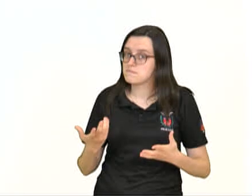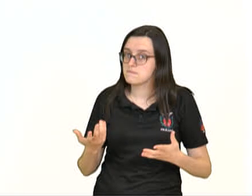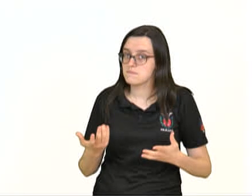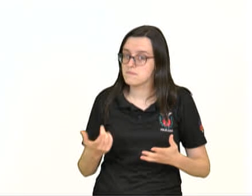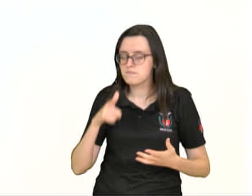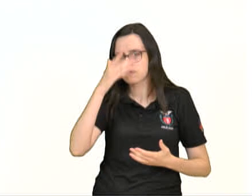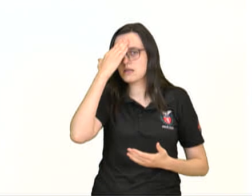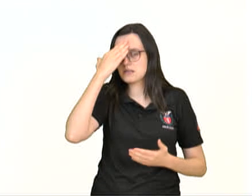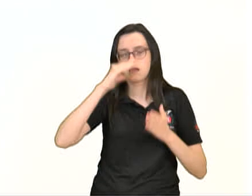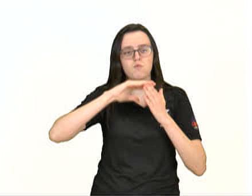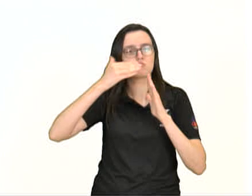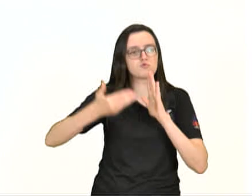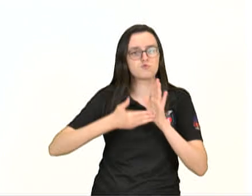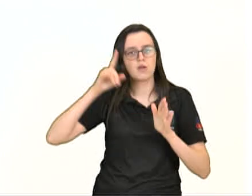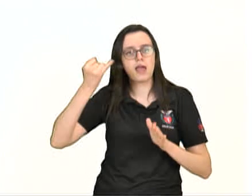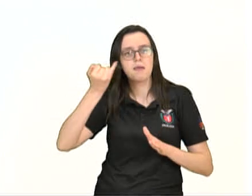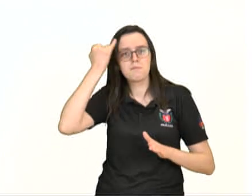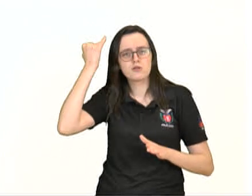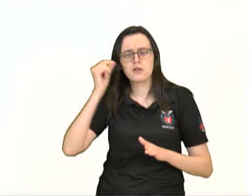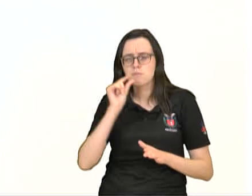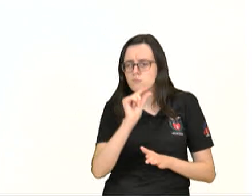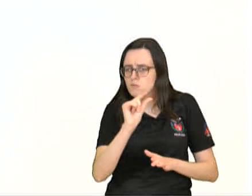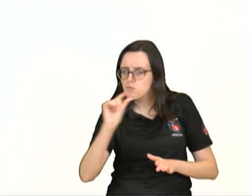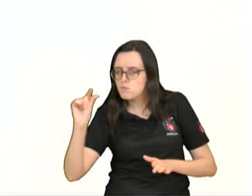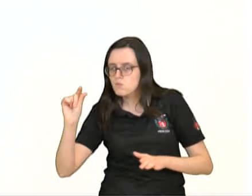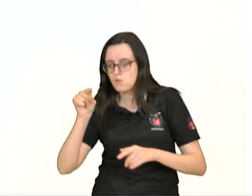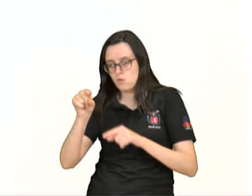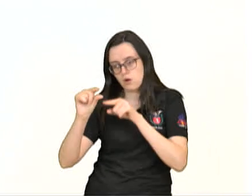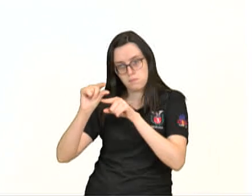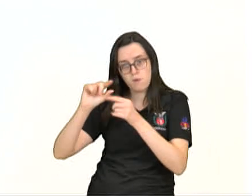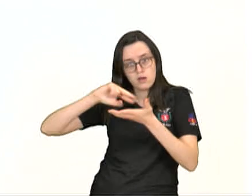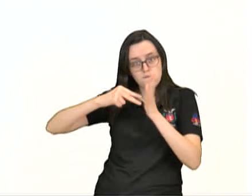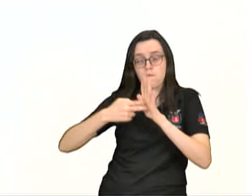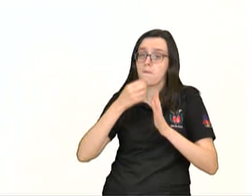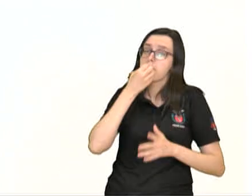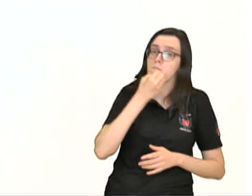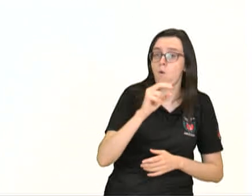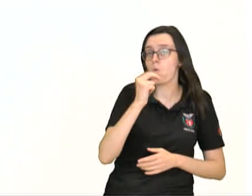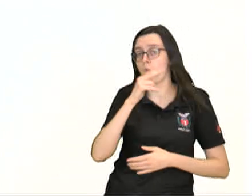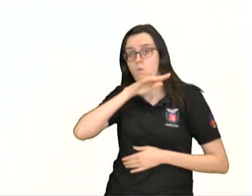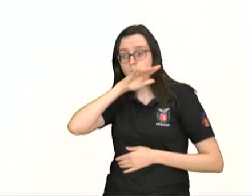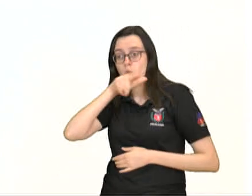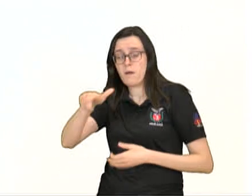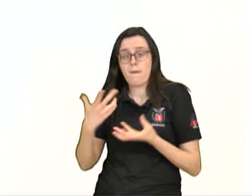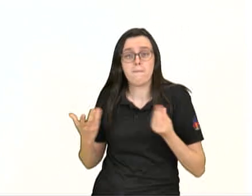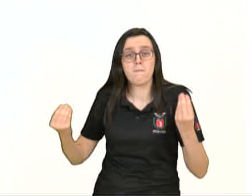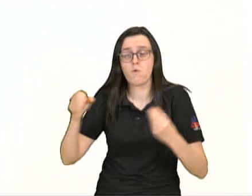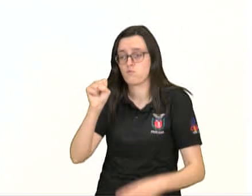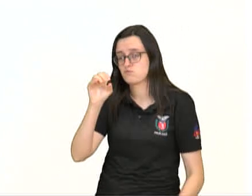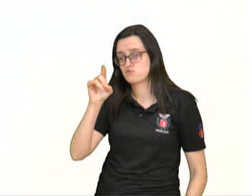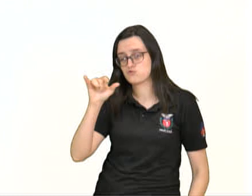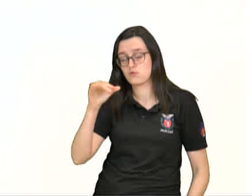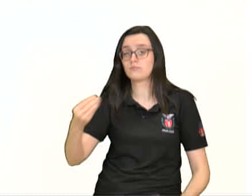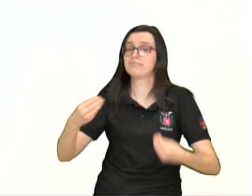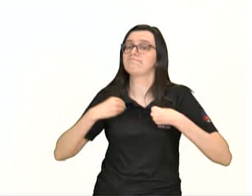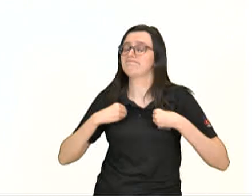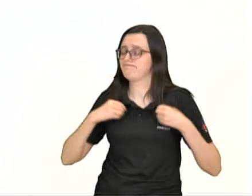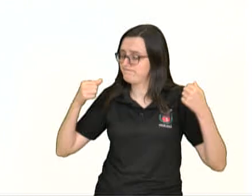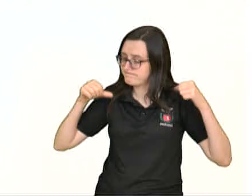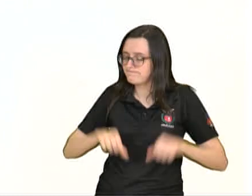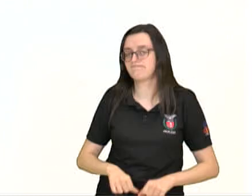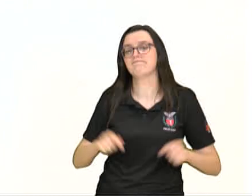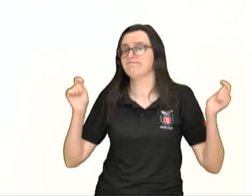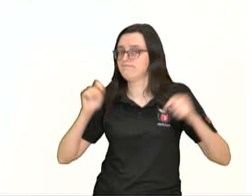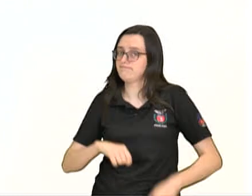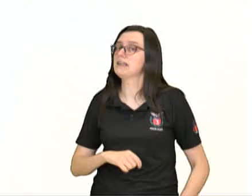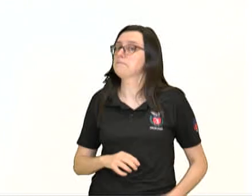entanto, como tudo depende da dose para ser bom ou ser ruim, o excesso de sódio também gera complicações.